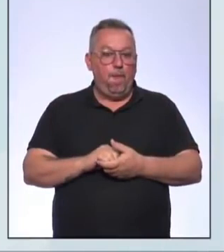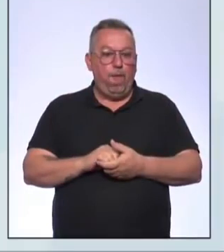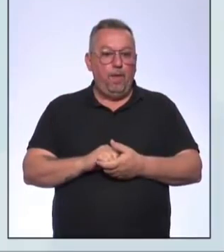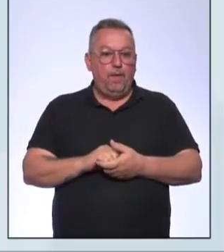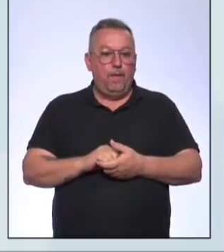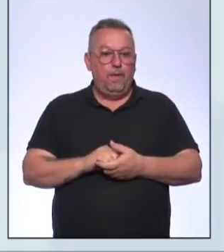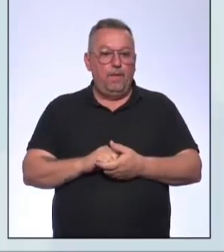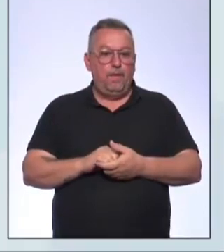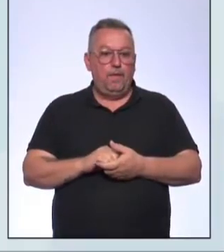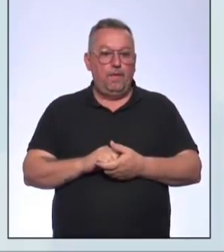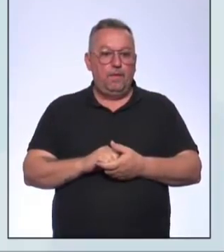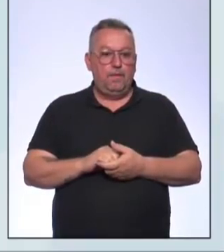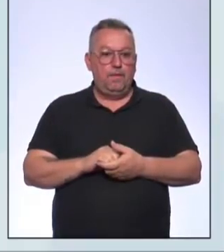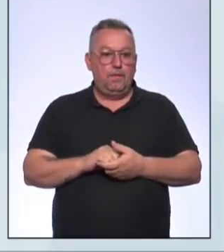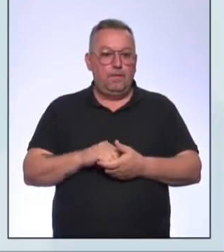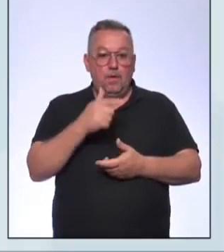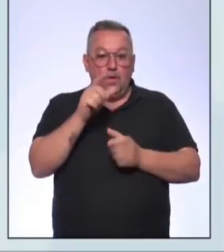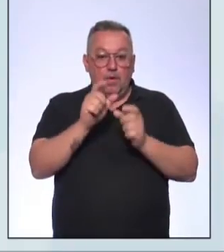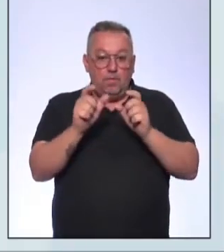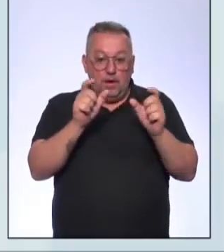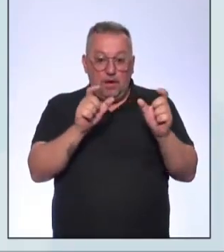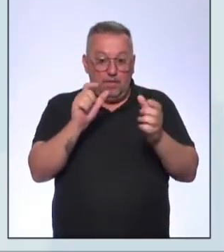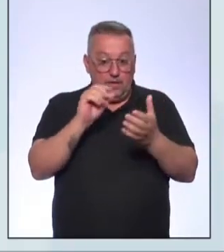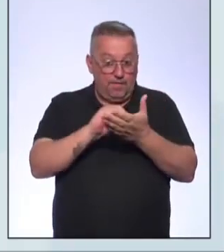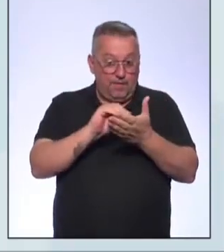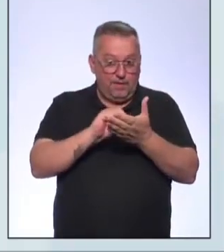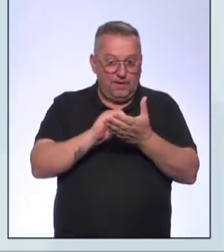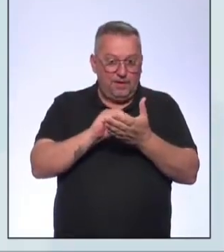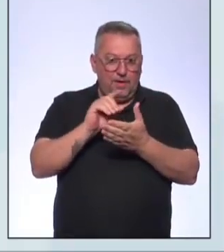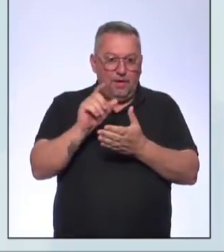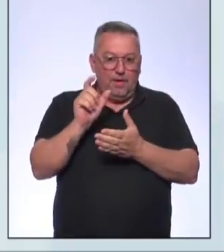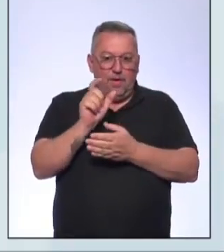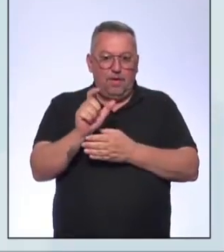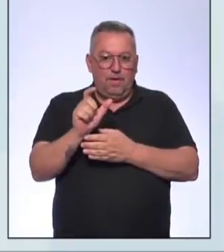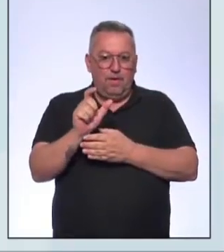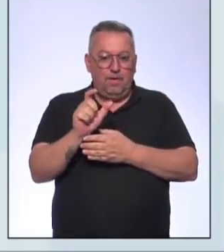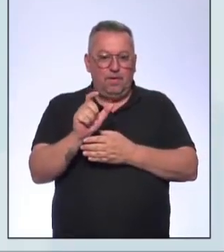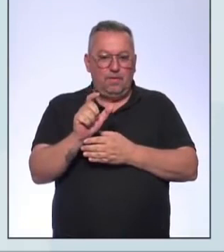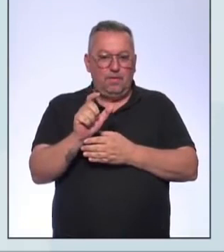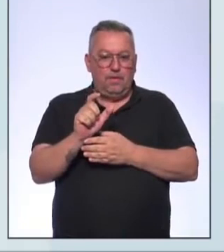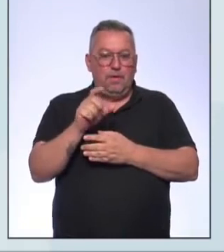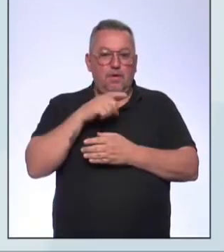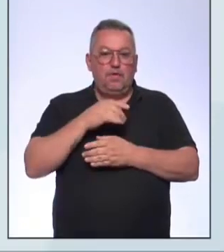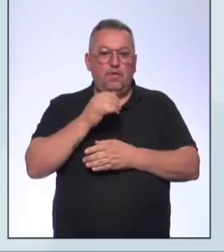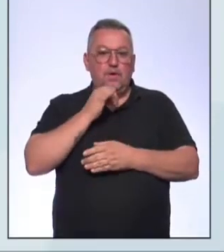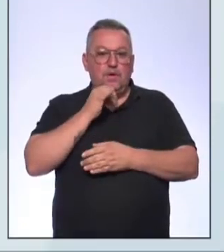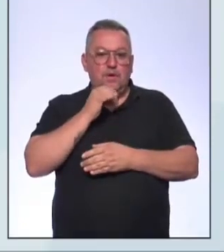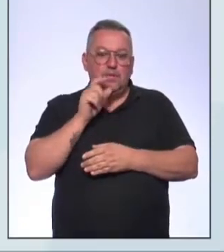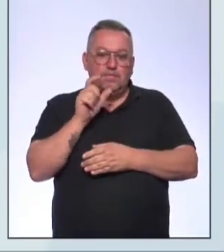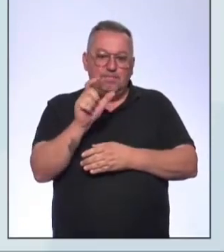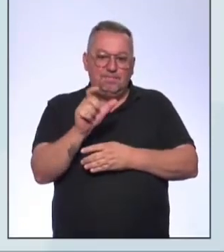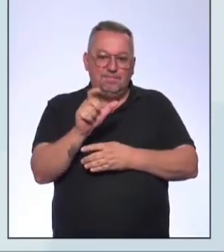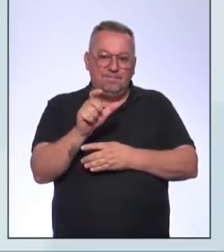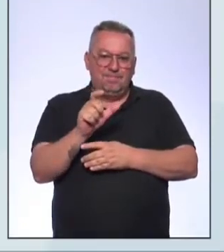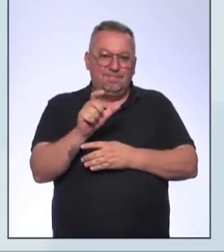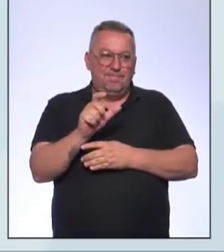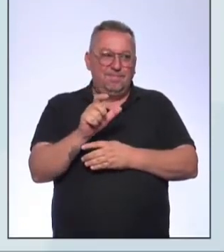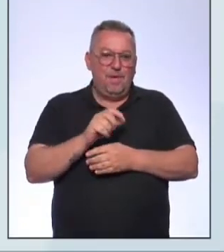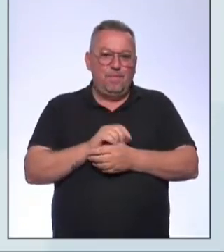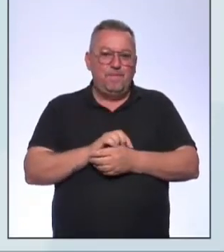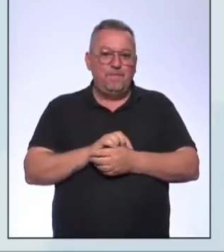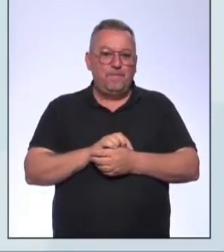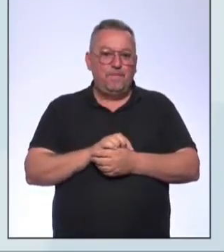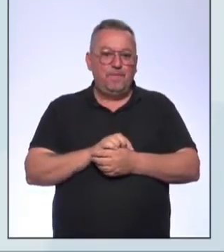aí. Não tem a palavra está faltando. Por quê? Porque, vamos voltar, só tinha um exemplo aí, já teve um spoiler, alguém já colocou uma